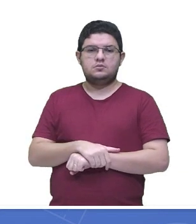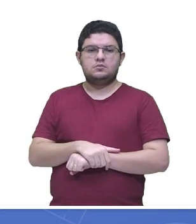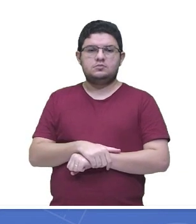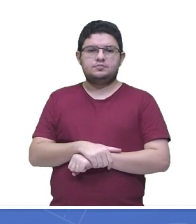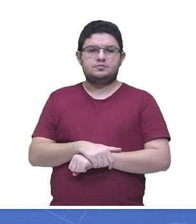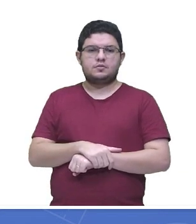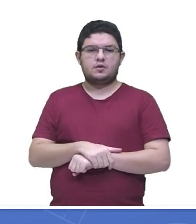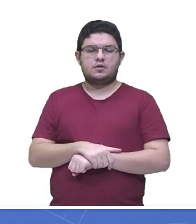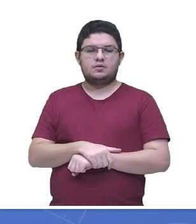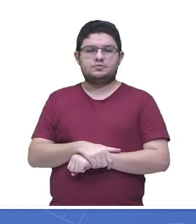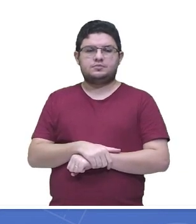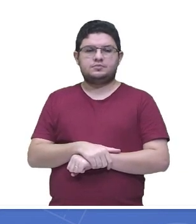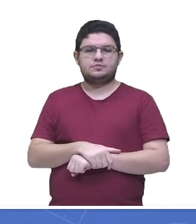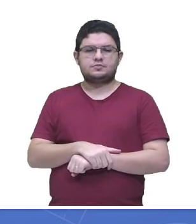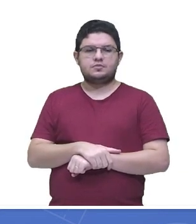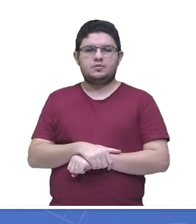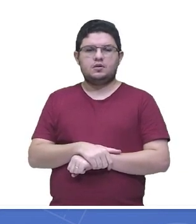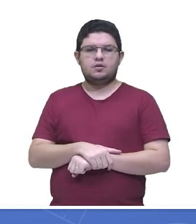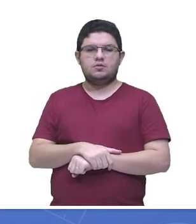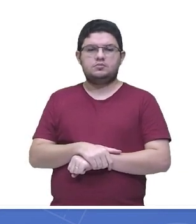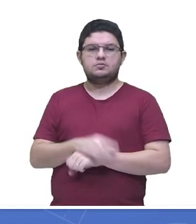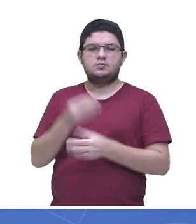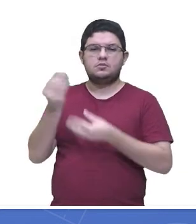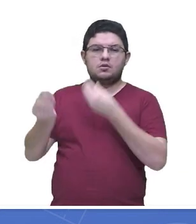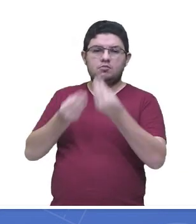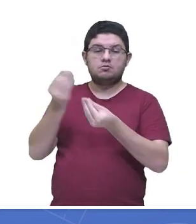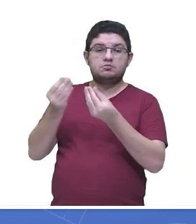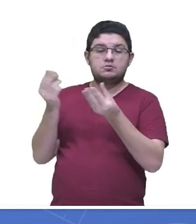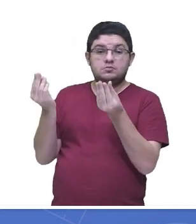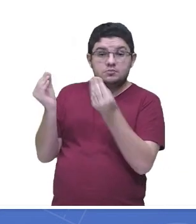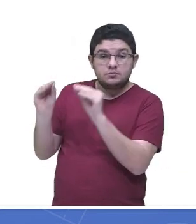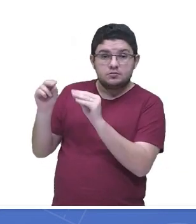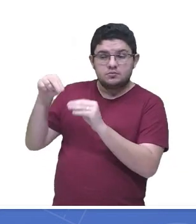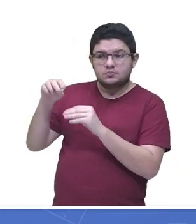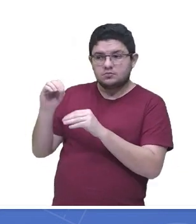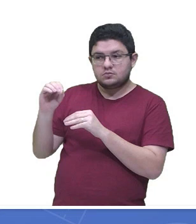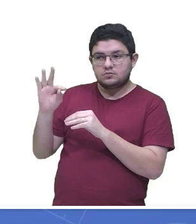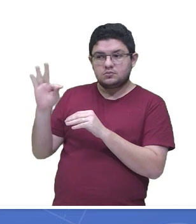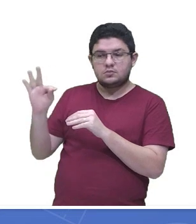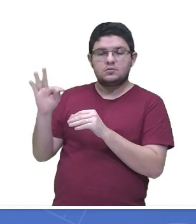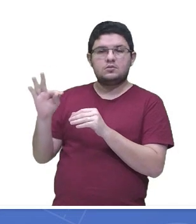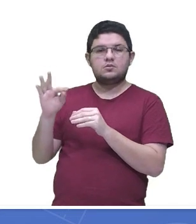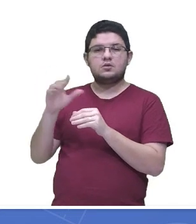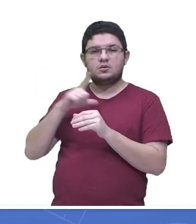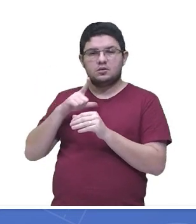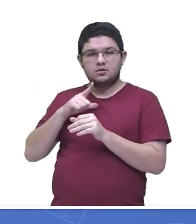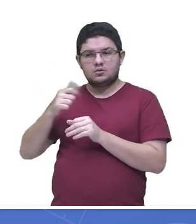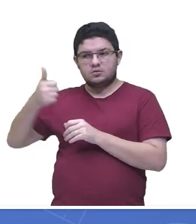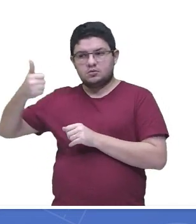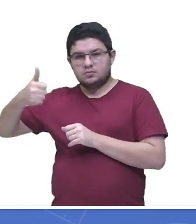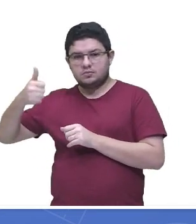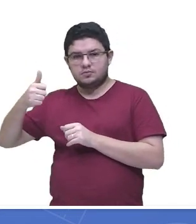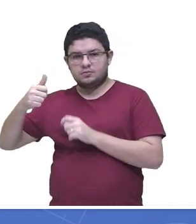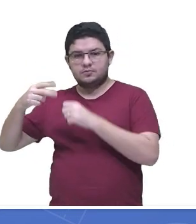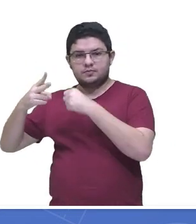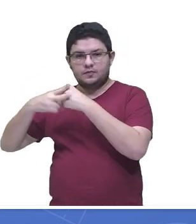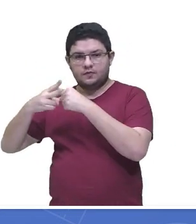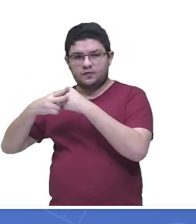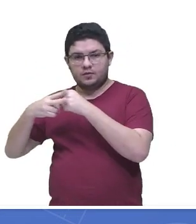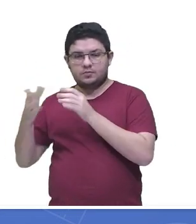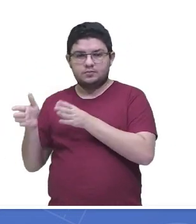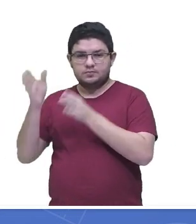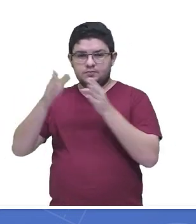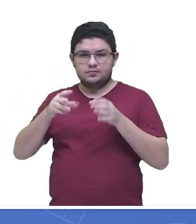gente? A palavra entre os verbos, ó. Eu identifico aqui os verbos, então a palavra not ficará entre